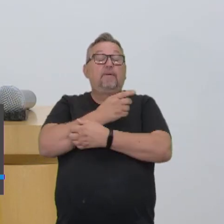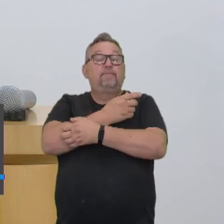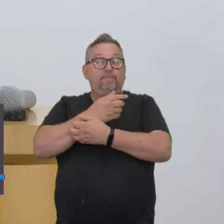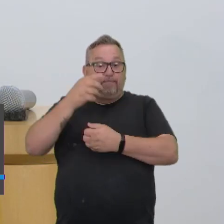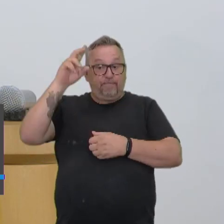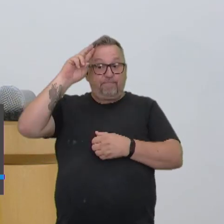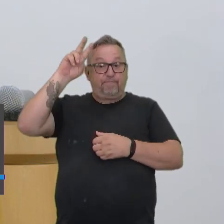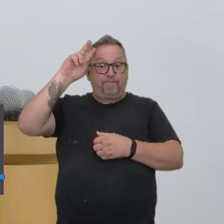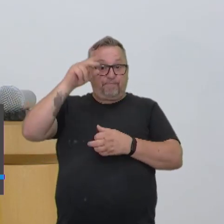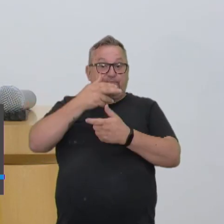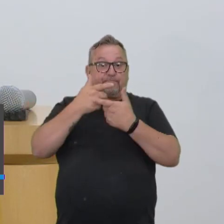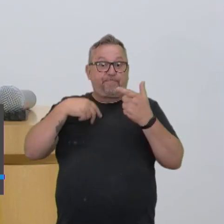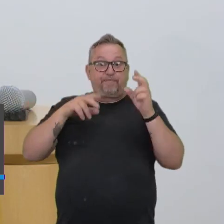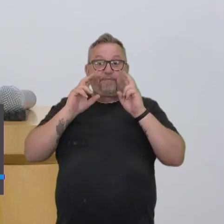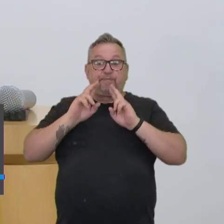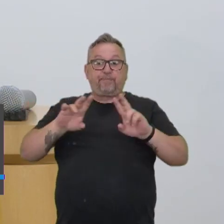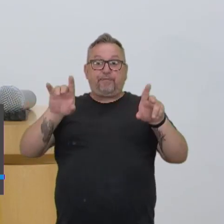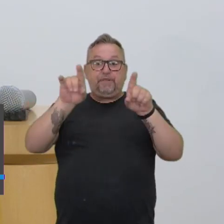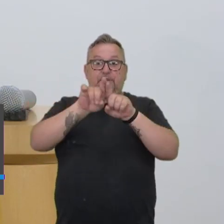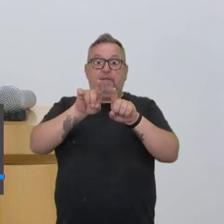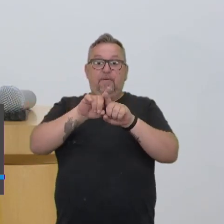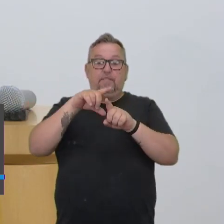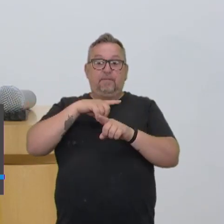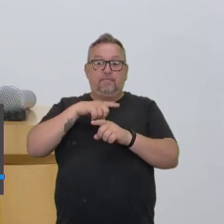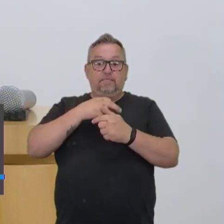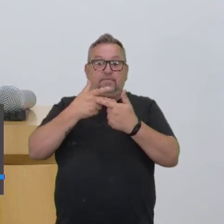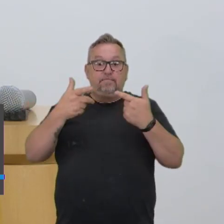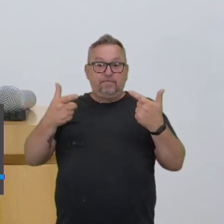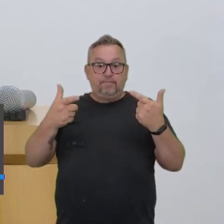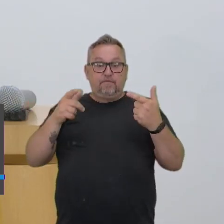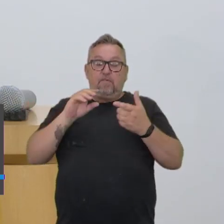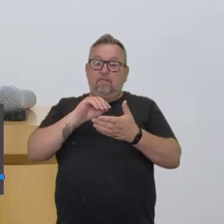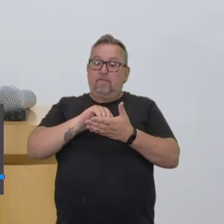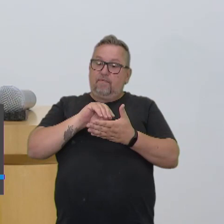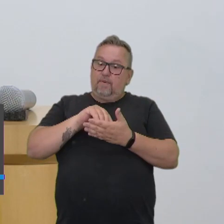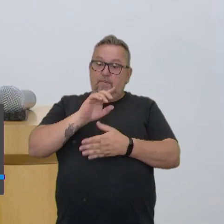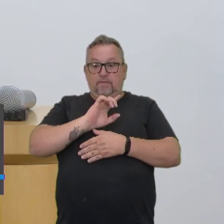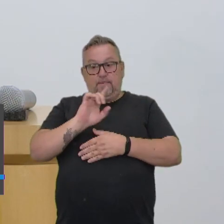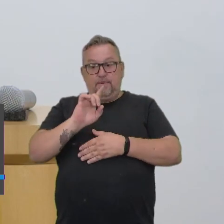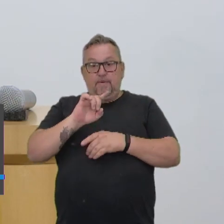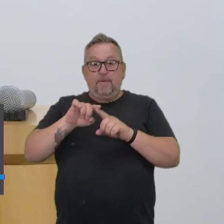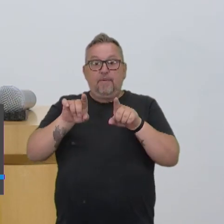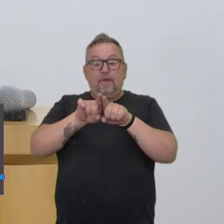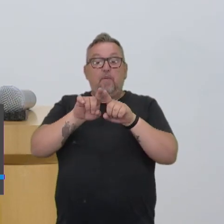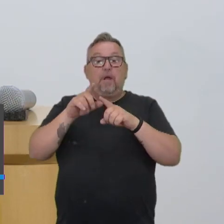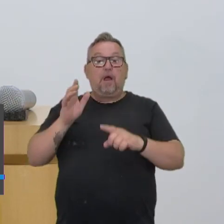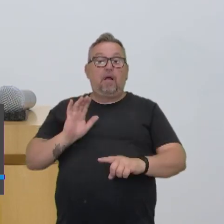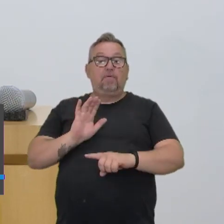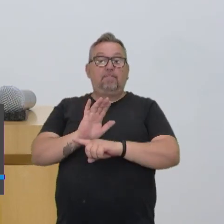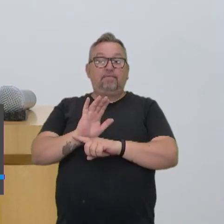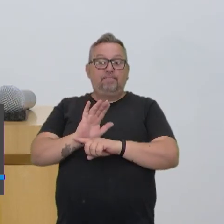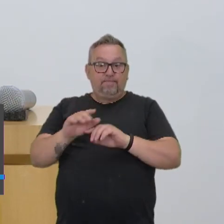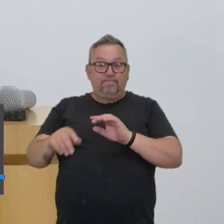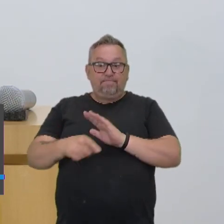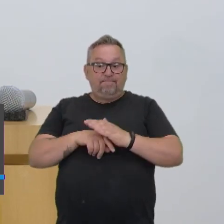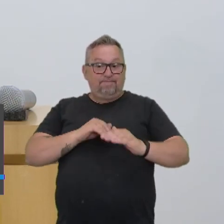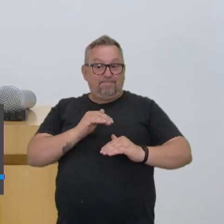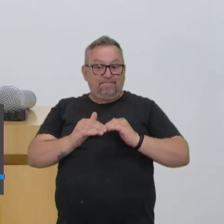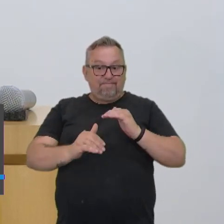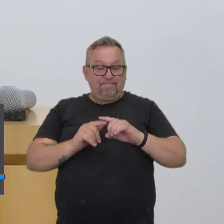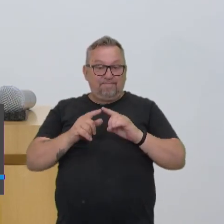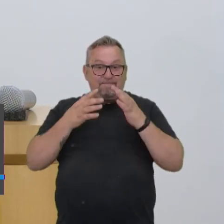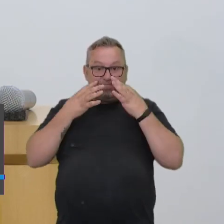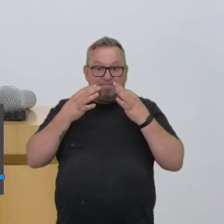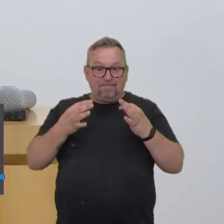relembre aí as coisas que a gente viu e veja se tem alguma coisa que ficou faltando ou não e também te ajudar aí na sua construção do seu